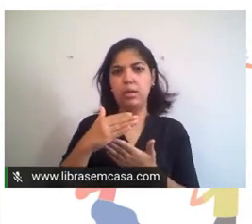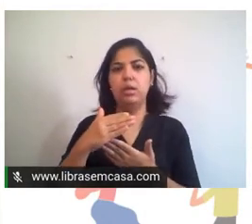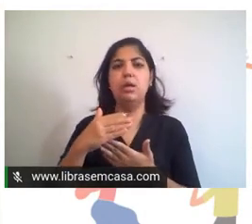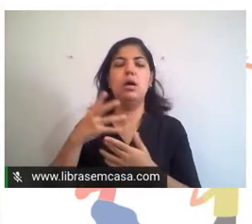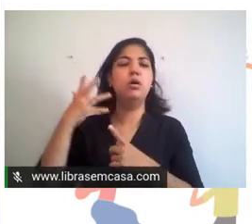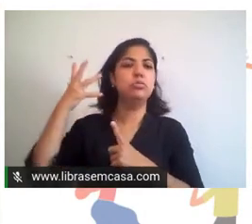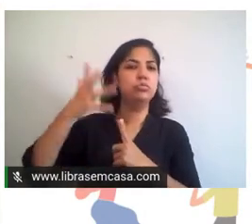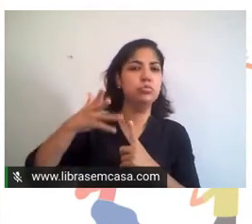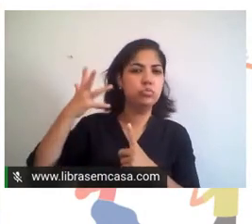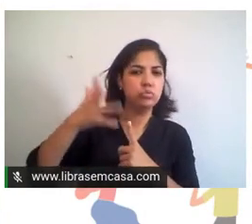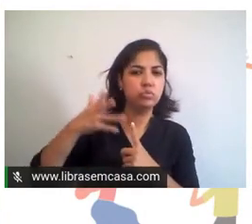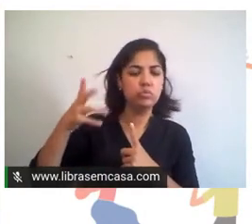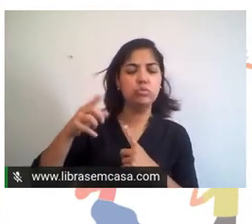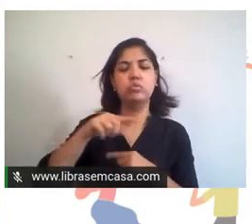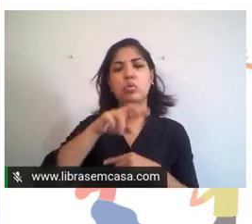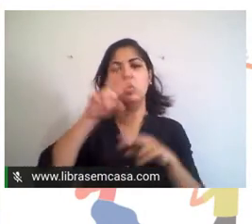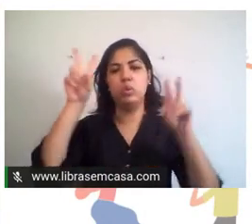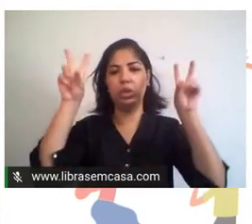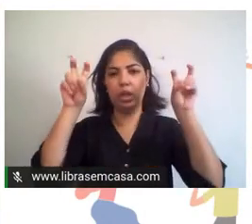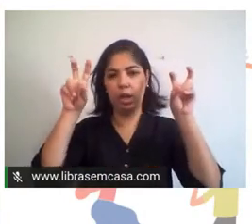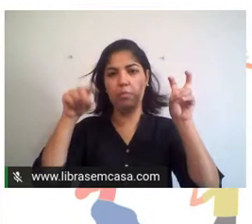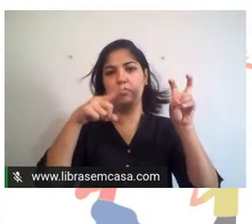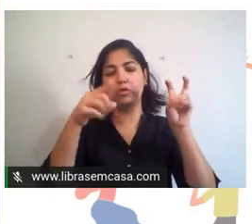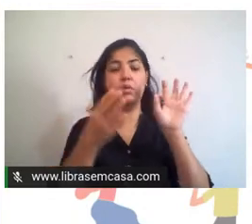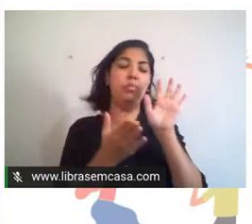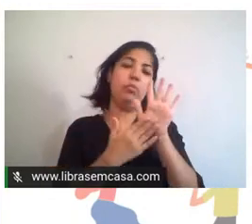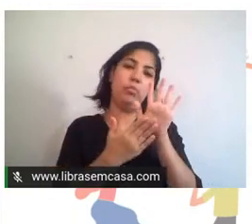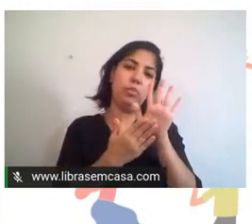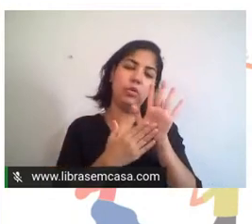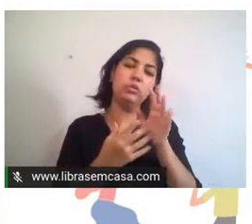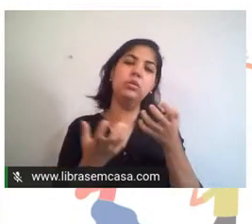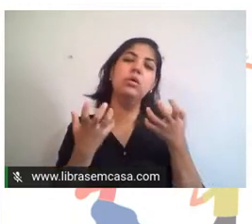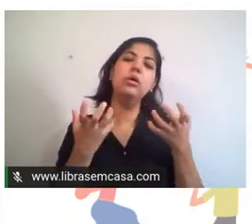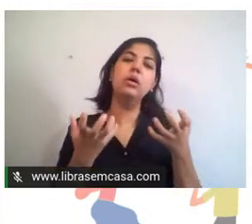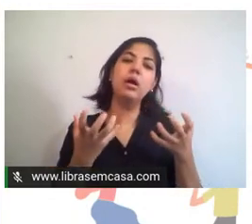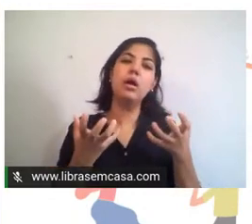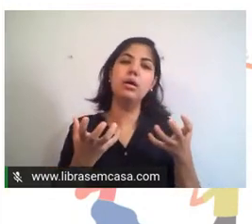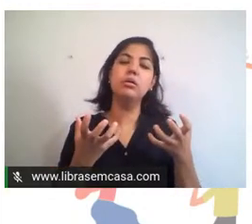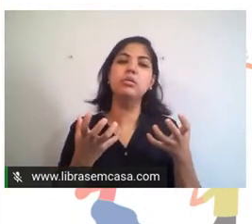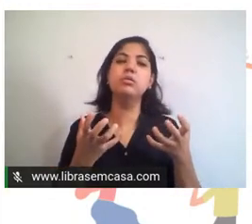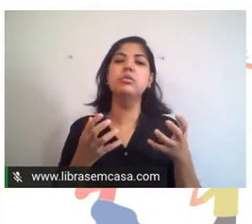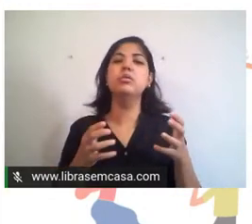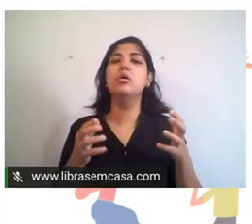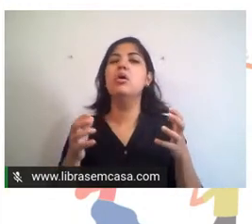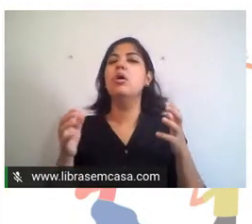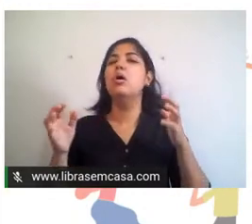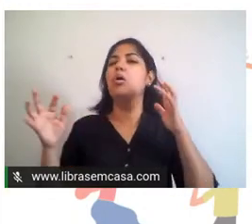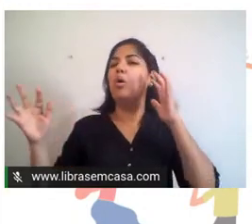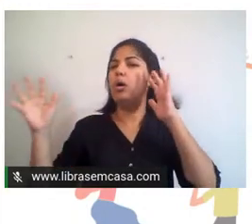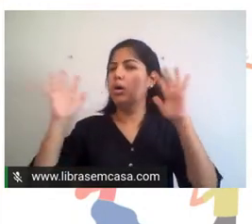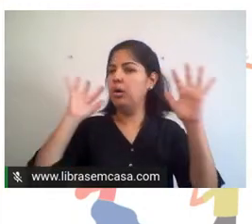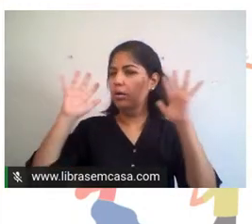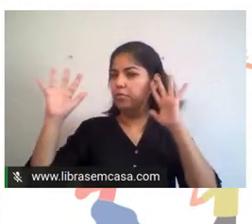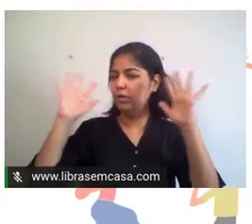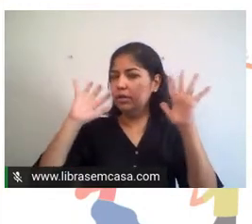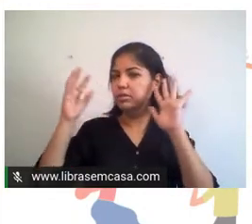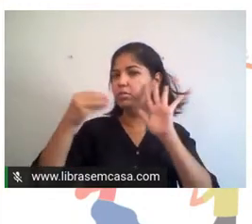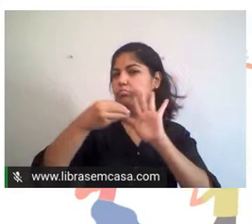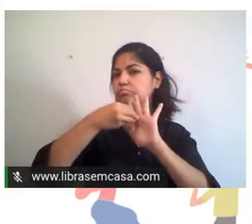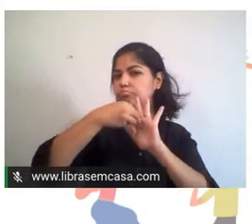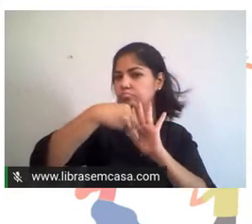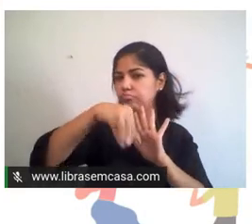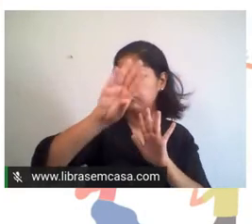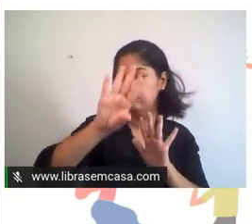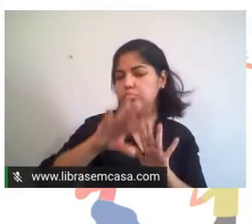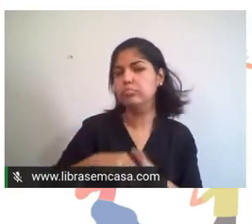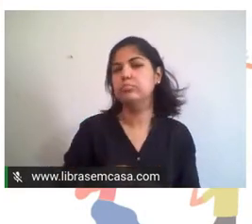tema que você propôs, Marina, eu queria sugerir uma reflexão que me parece de fundo e que a cada